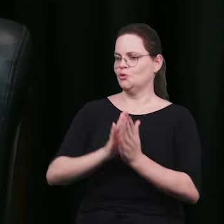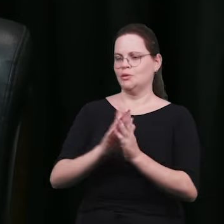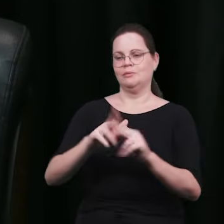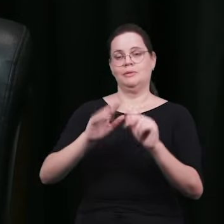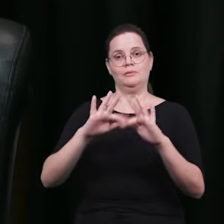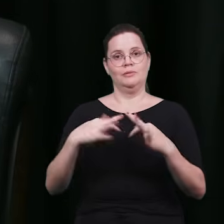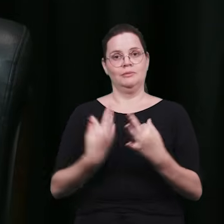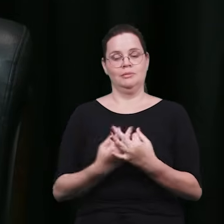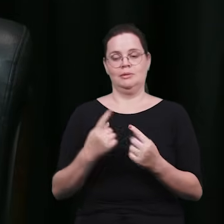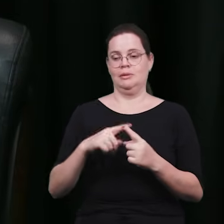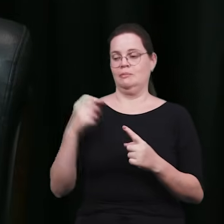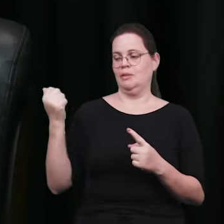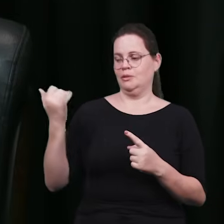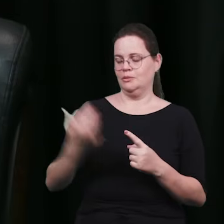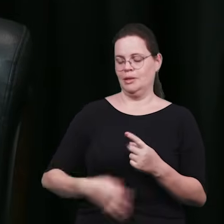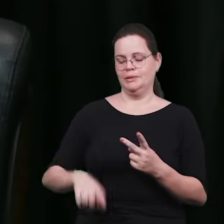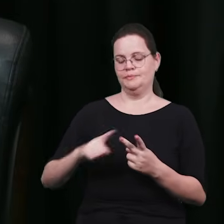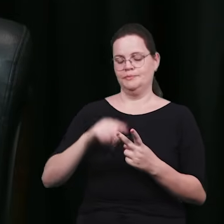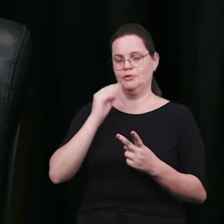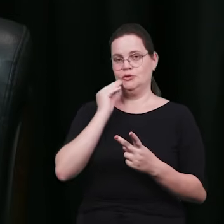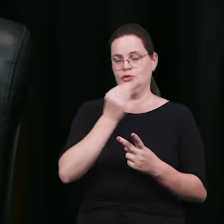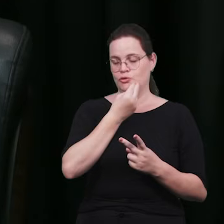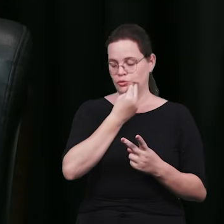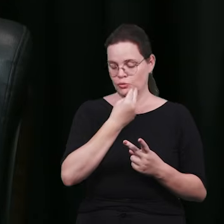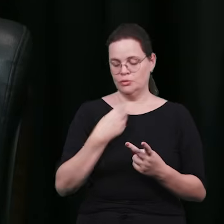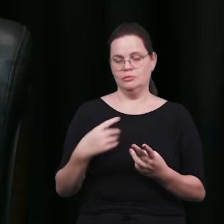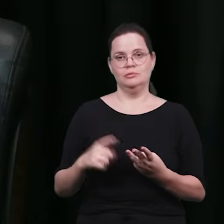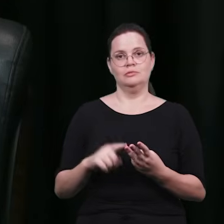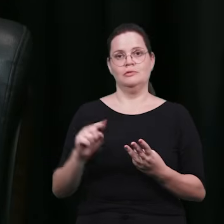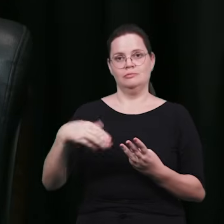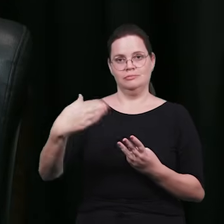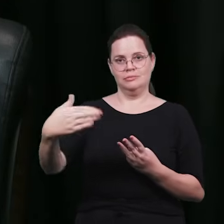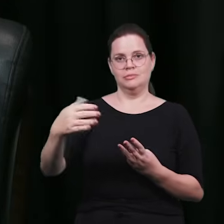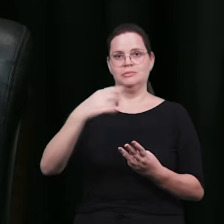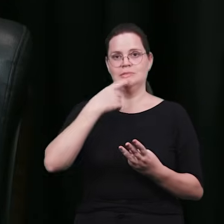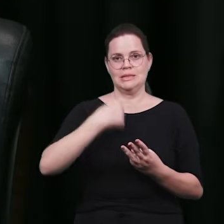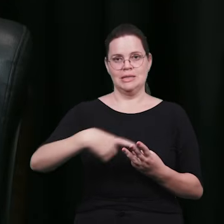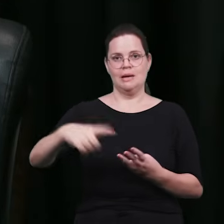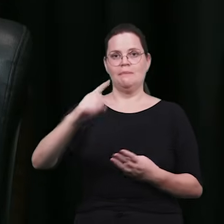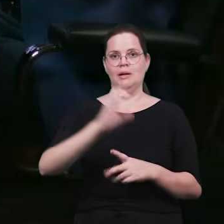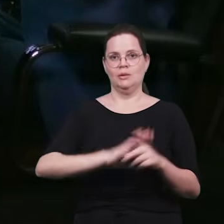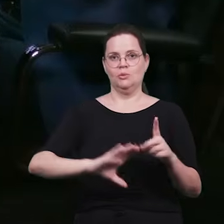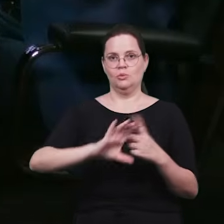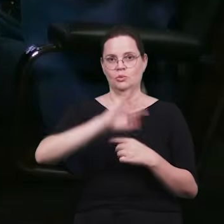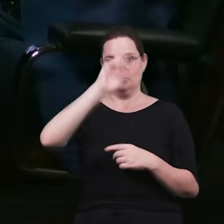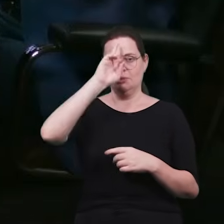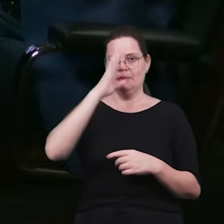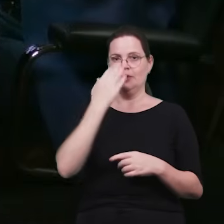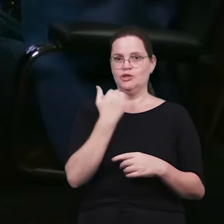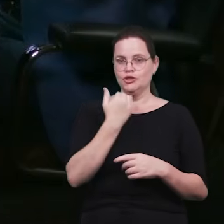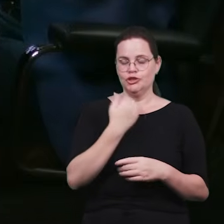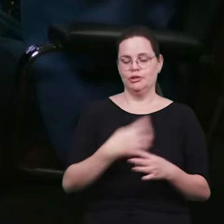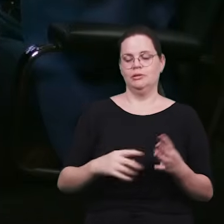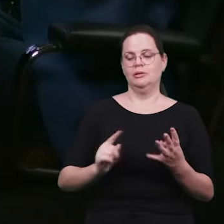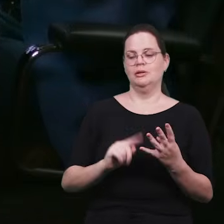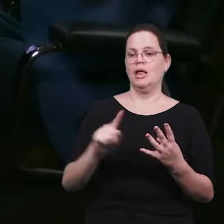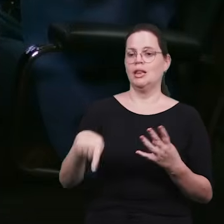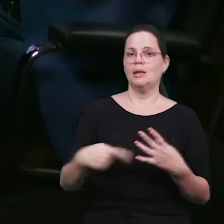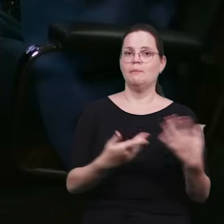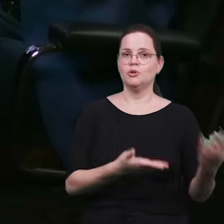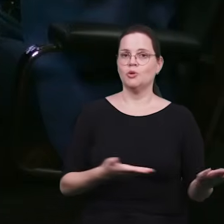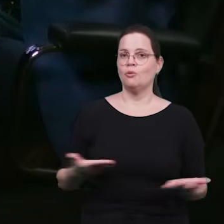madrugamos, nós estamos jejuando, nós vamos orar ao Ao meio-dia, meio-dia,